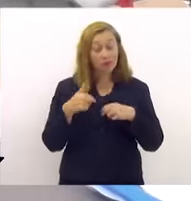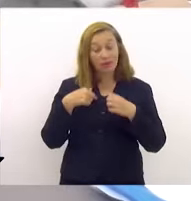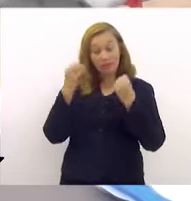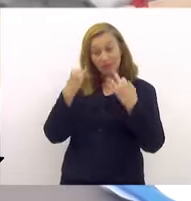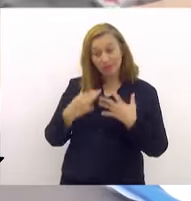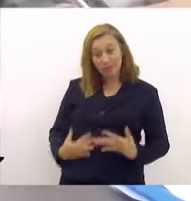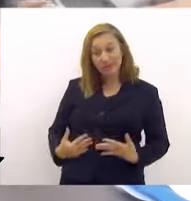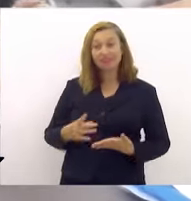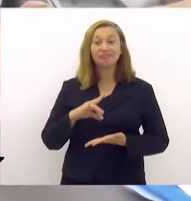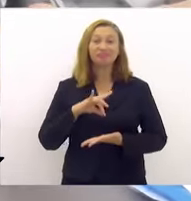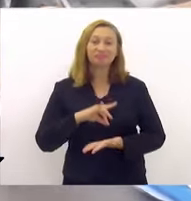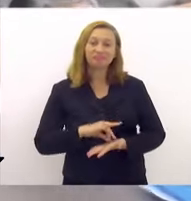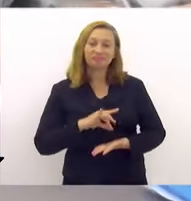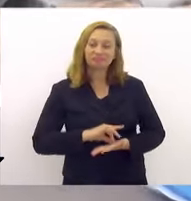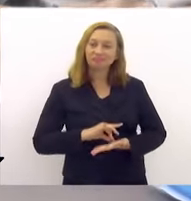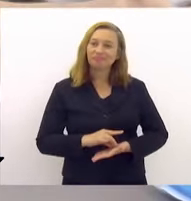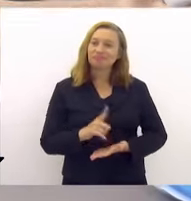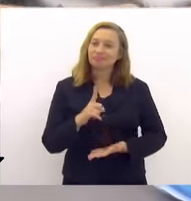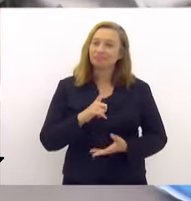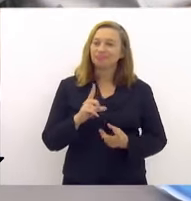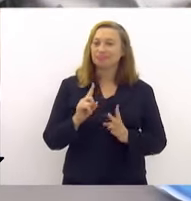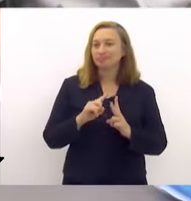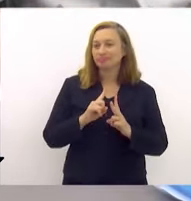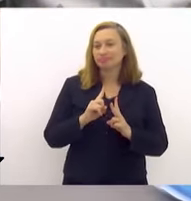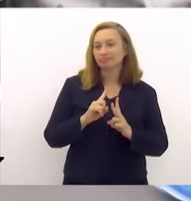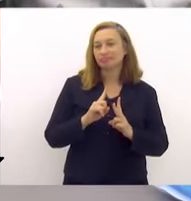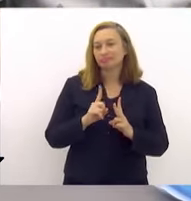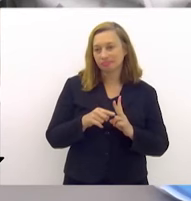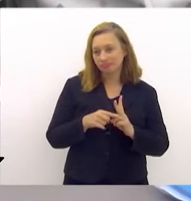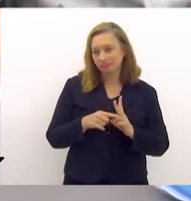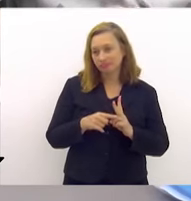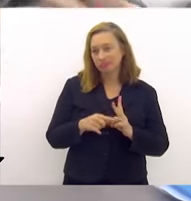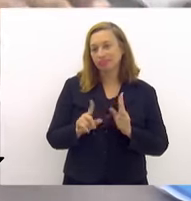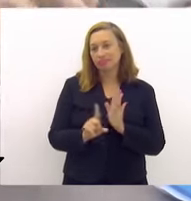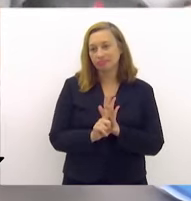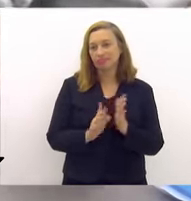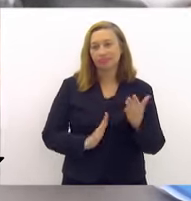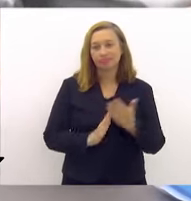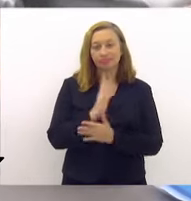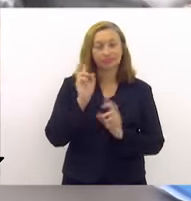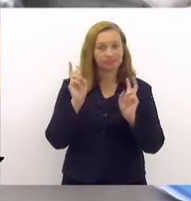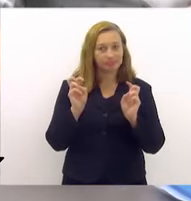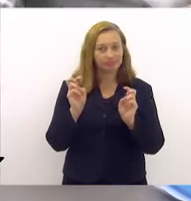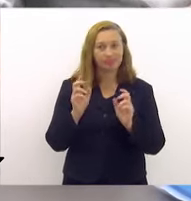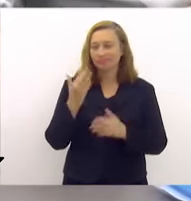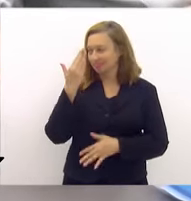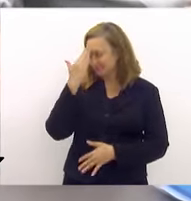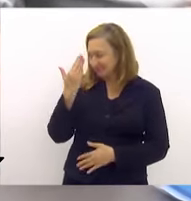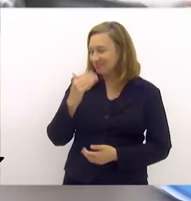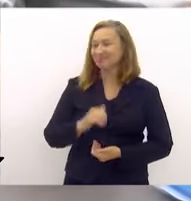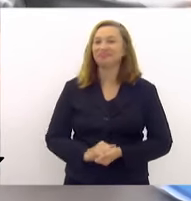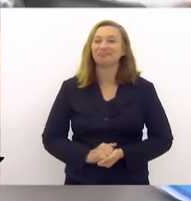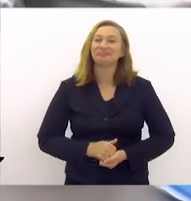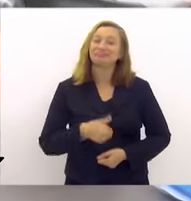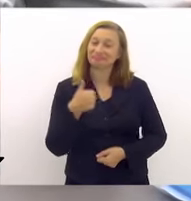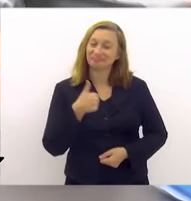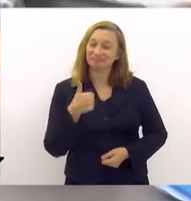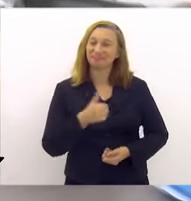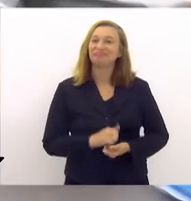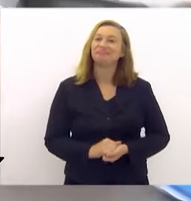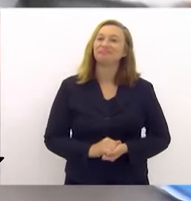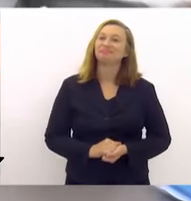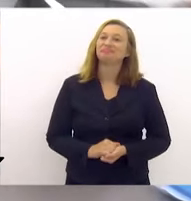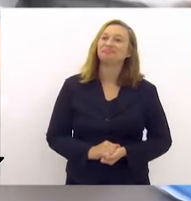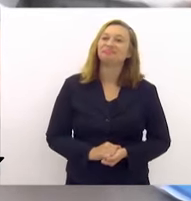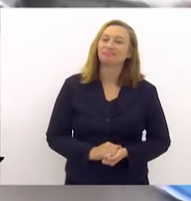esclarecimento. Na verdade, nós temos duas leis aprovadas sobre esse assunto. Ah, muito obrigado. Uma, e essa é